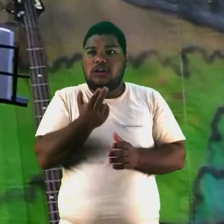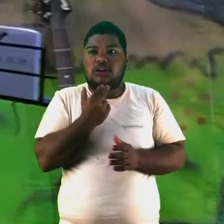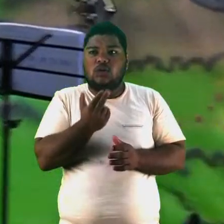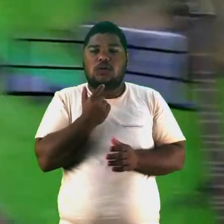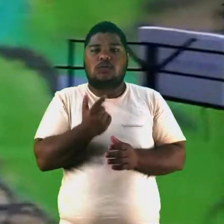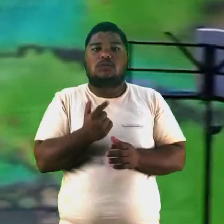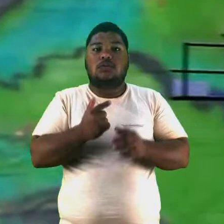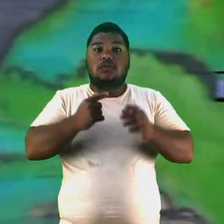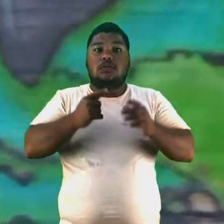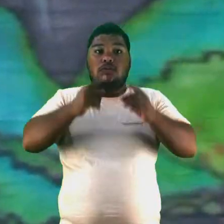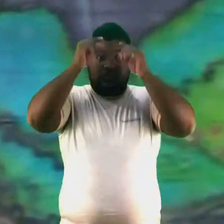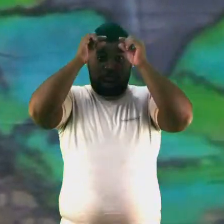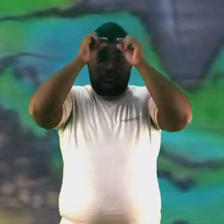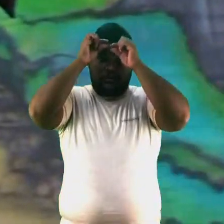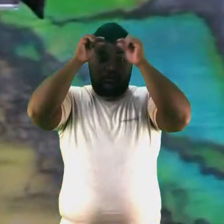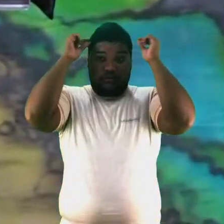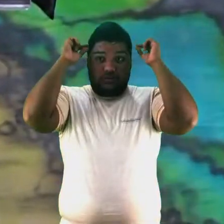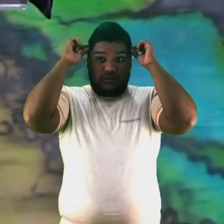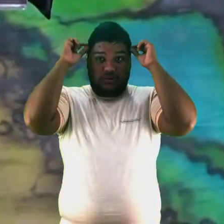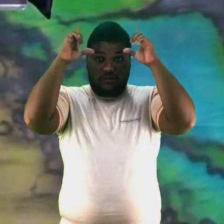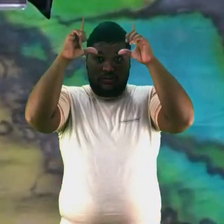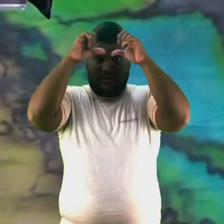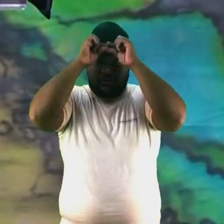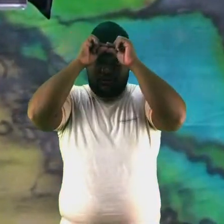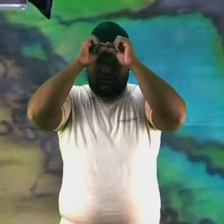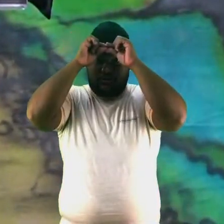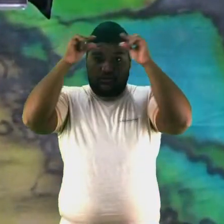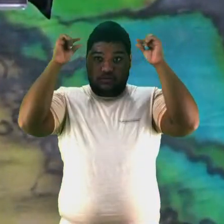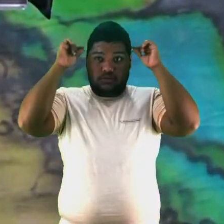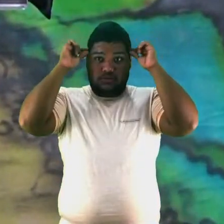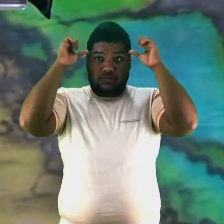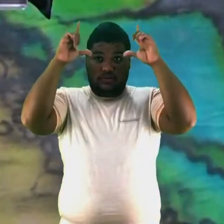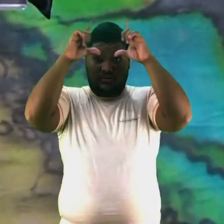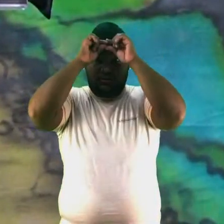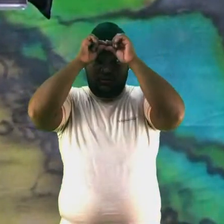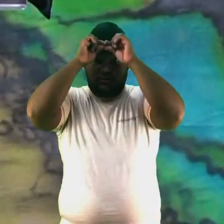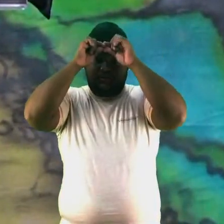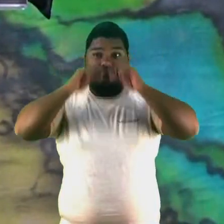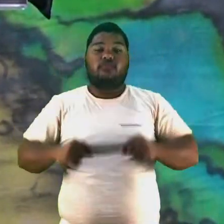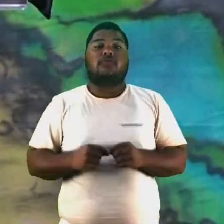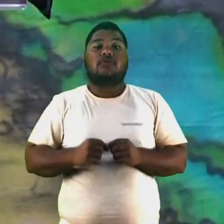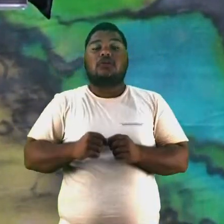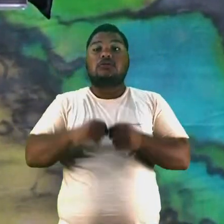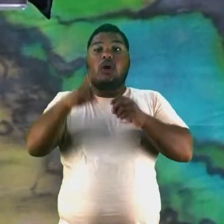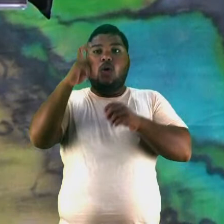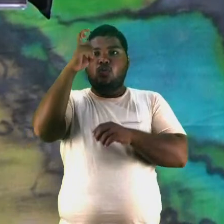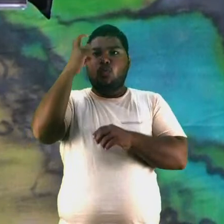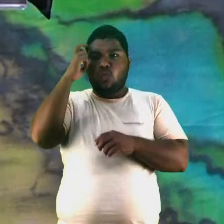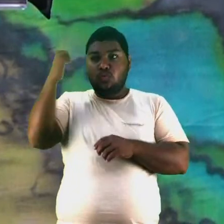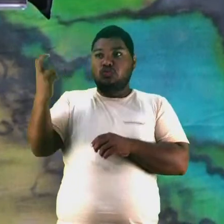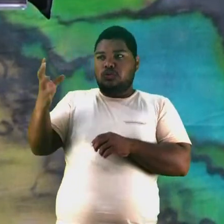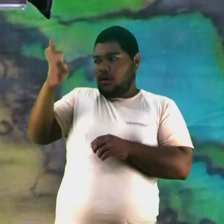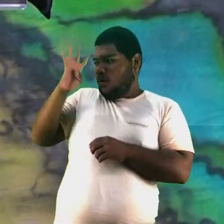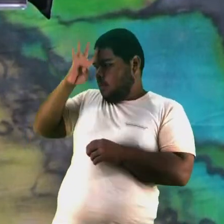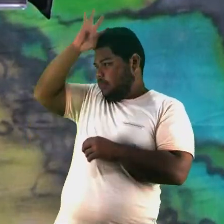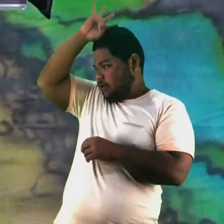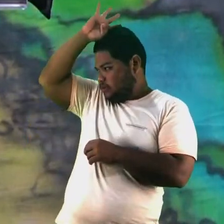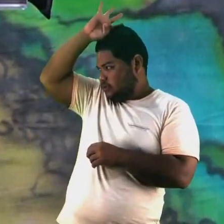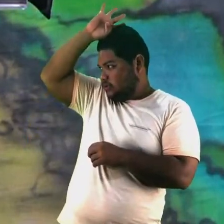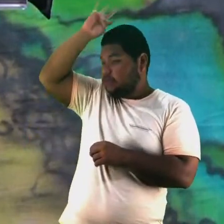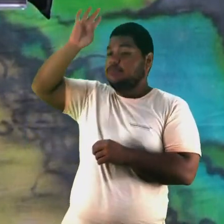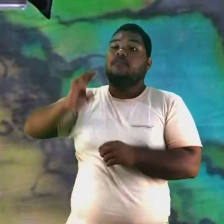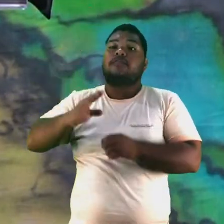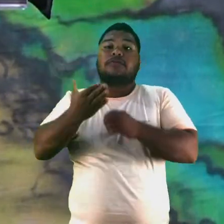Olha para o Novo Testamento, não, é numa cultura romana, então até o sistema de julgamento é baseado no